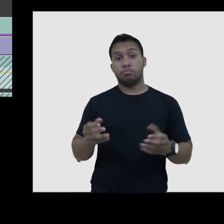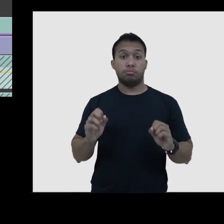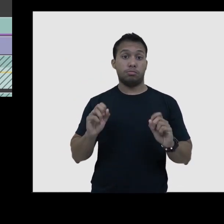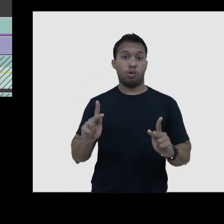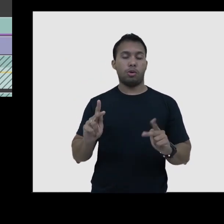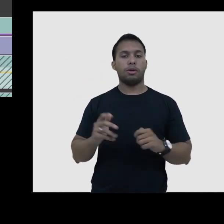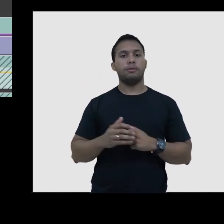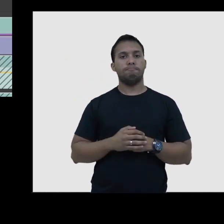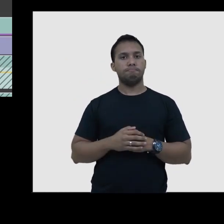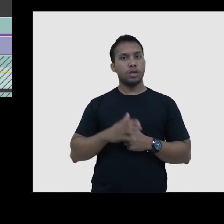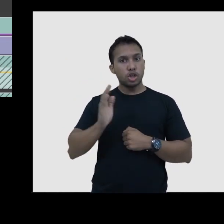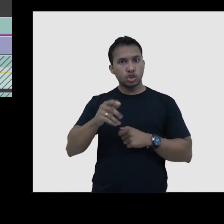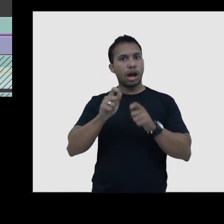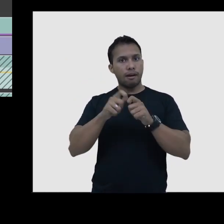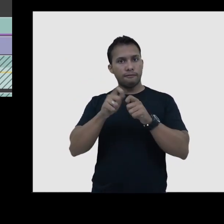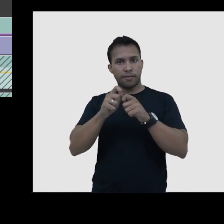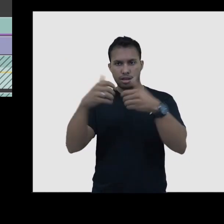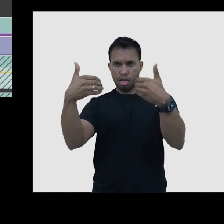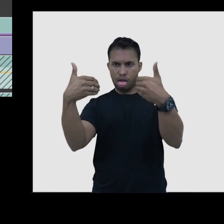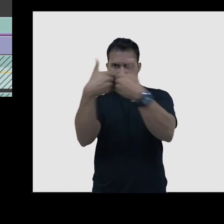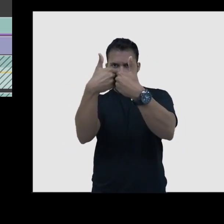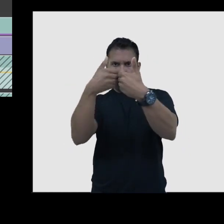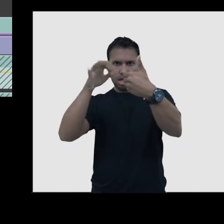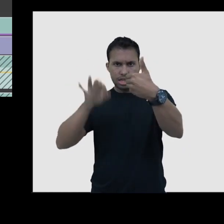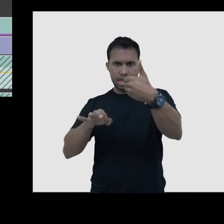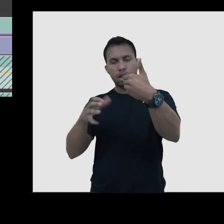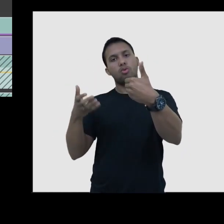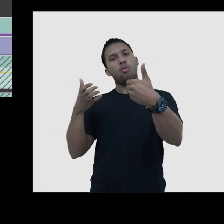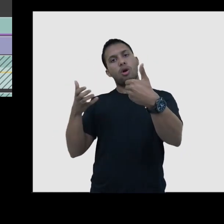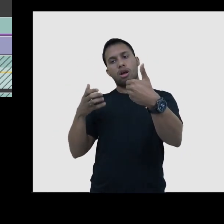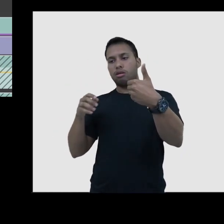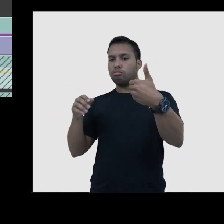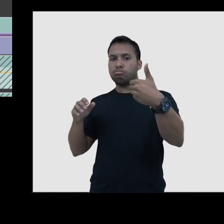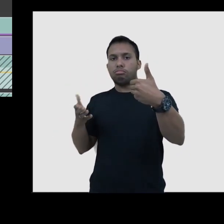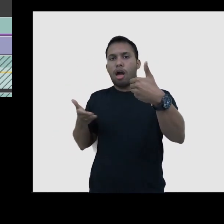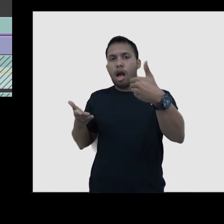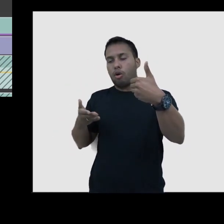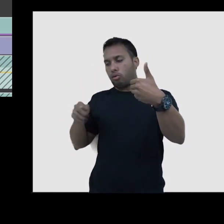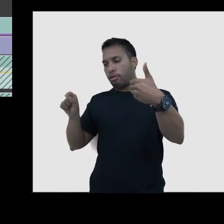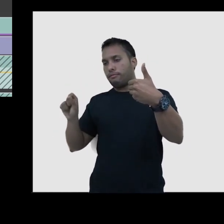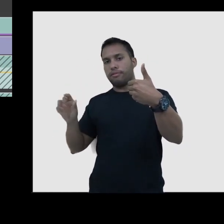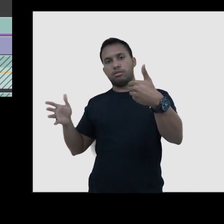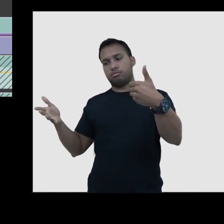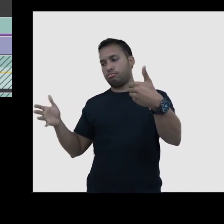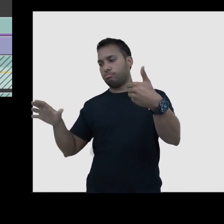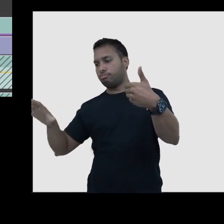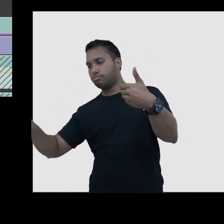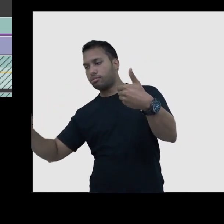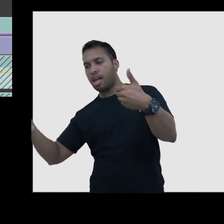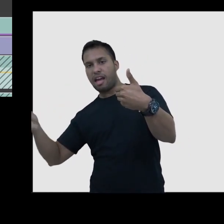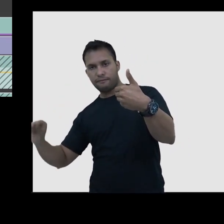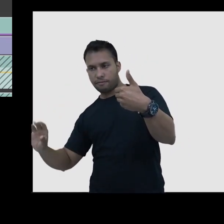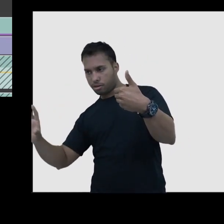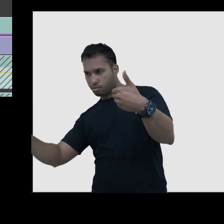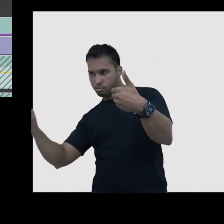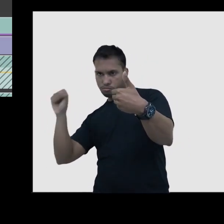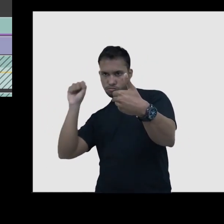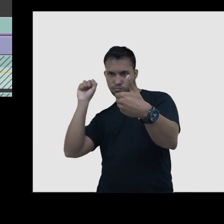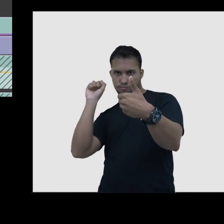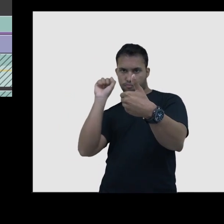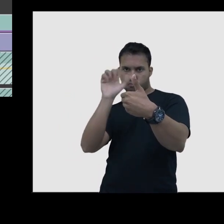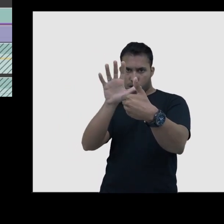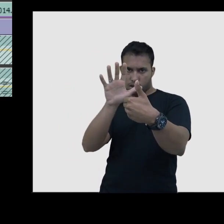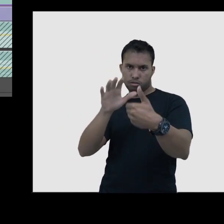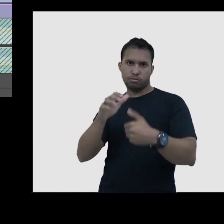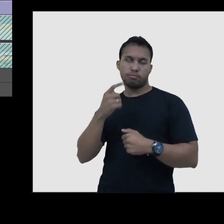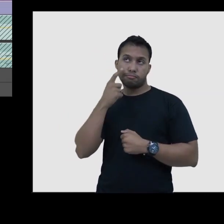de sincronia, né, com a ferramenta Rate Trash, a gente já pode aplicar a propriedade, né, no caso o efeito para ficar preto,